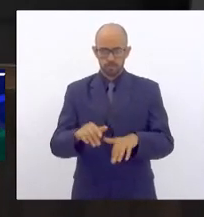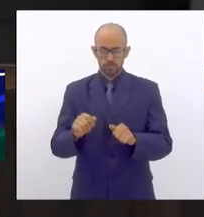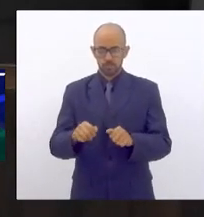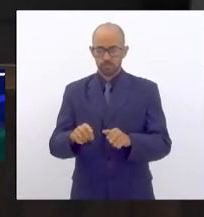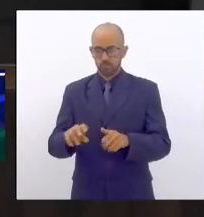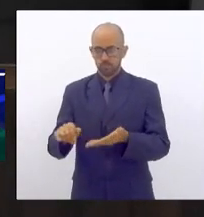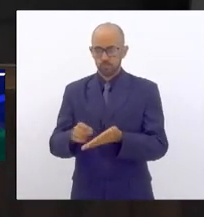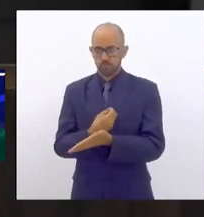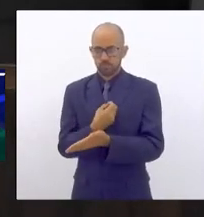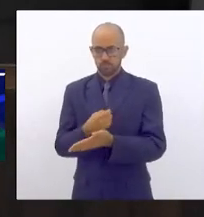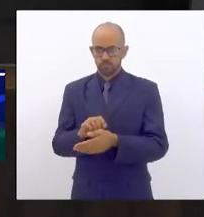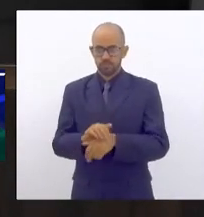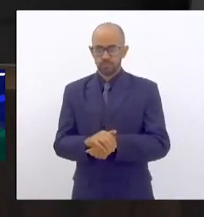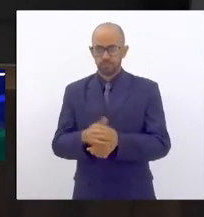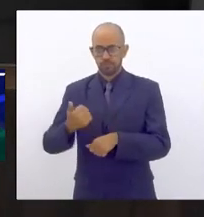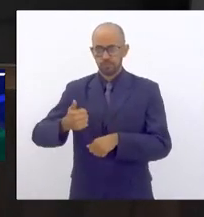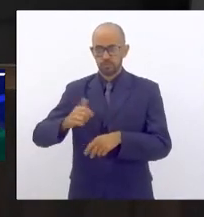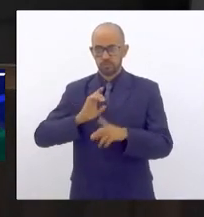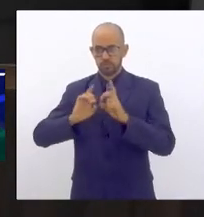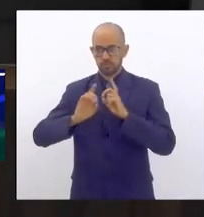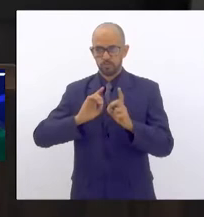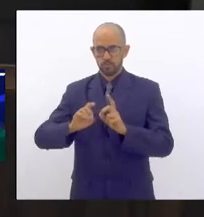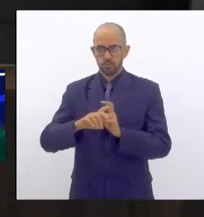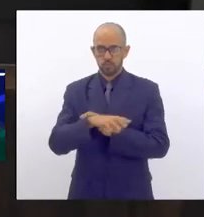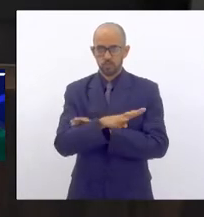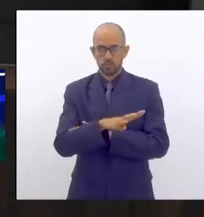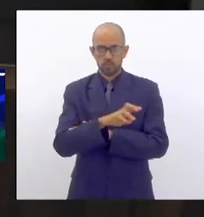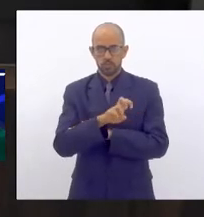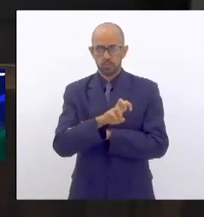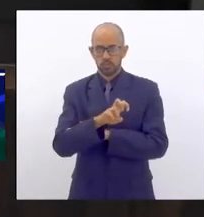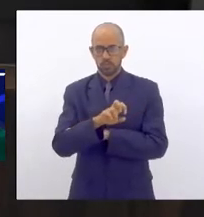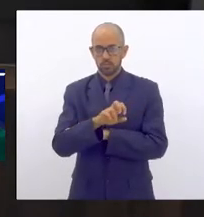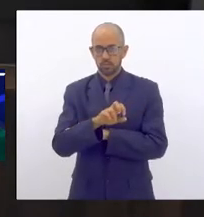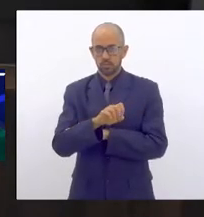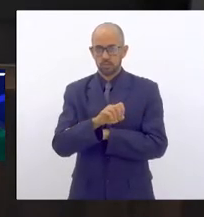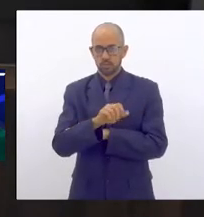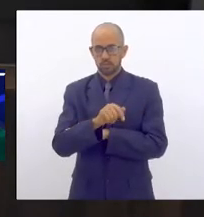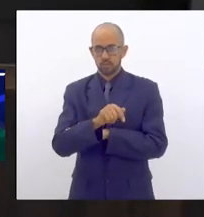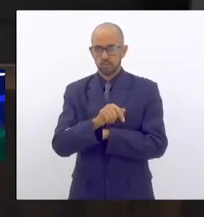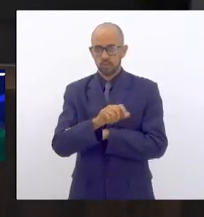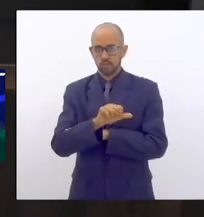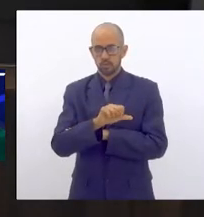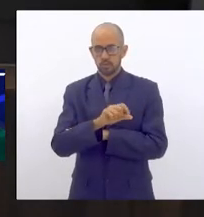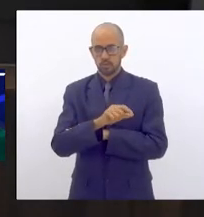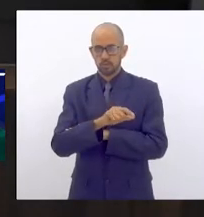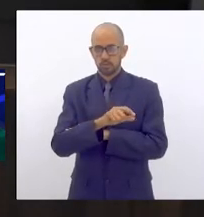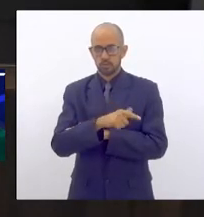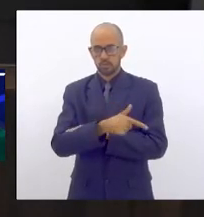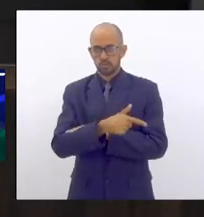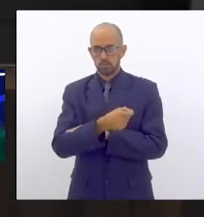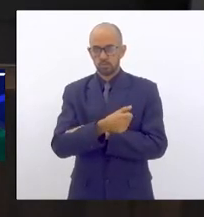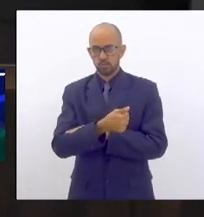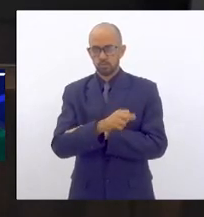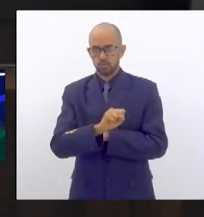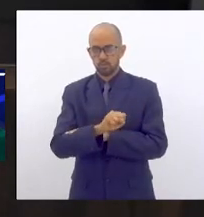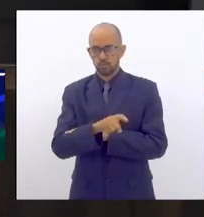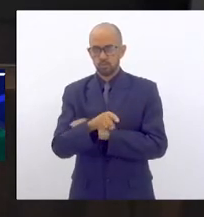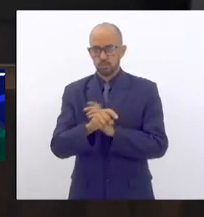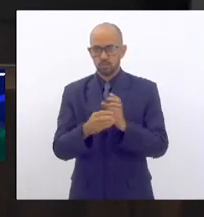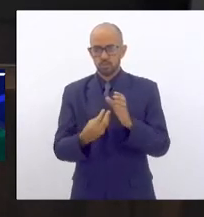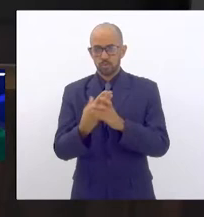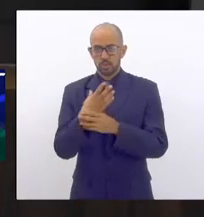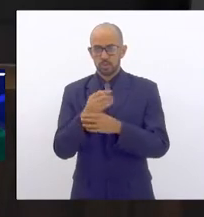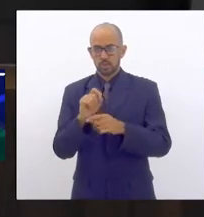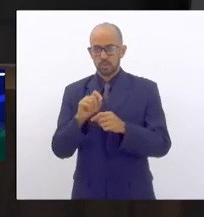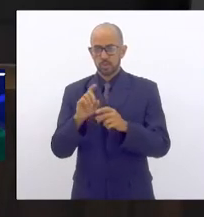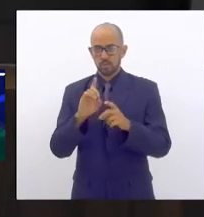autógrafo. Primeira discussão, projeto de lei 4507, de 18, de autoria do deputado Átila Nunes, que dispõe sobre a criação de programa de prevenção